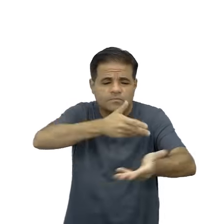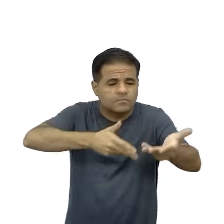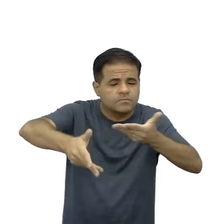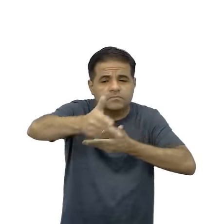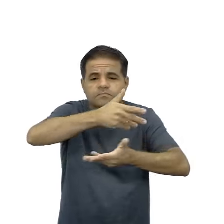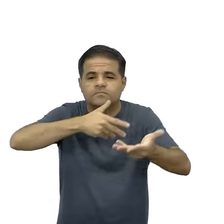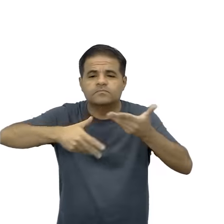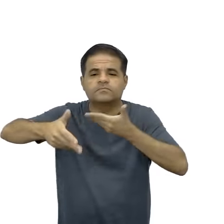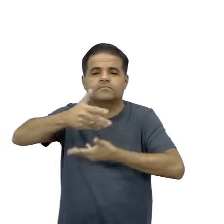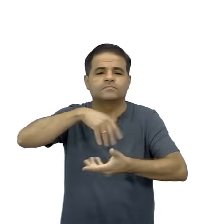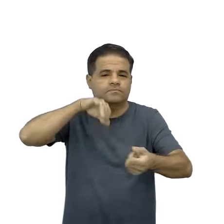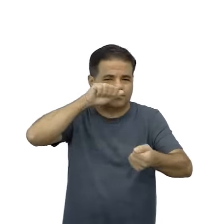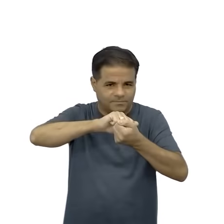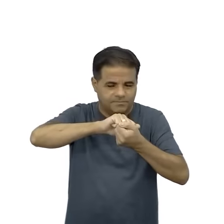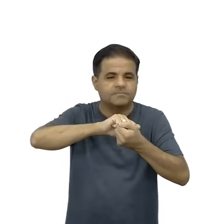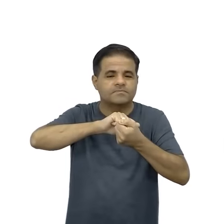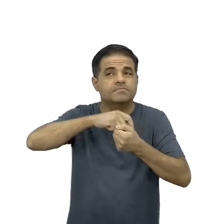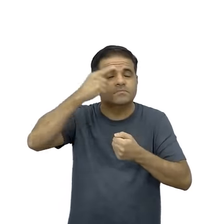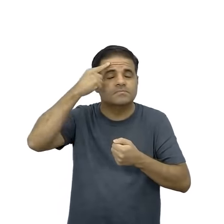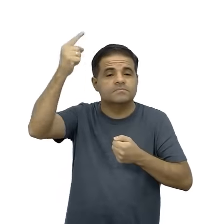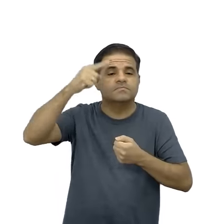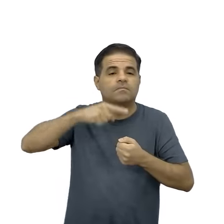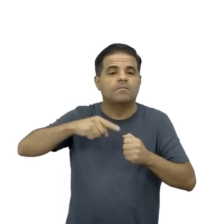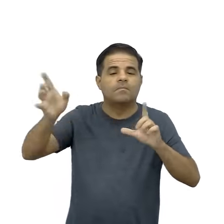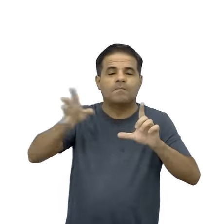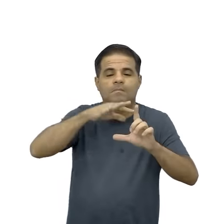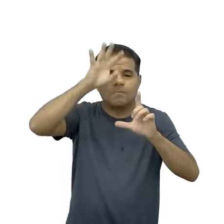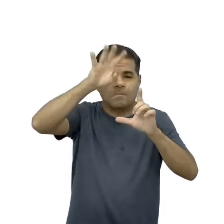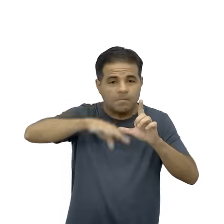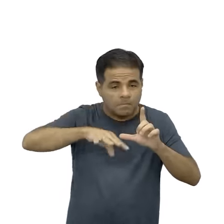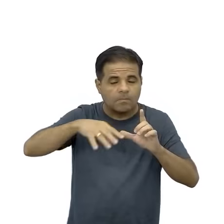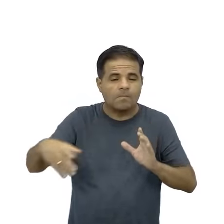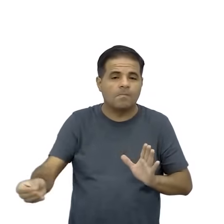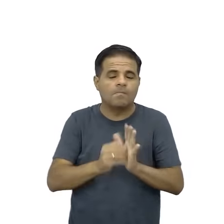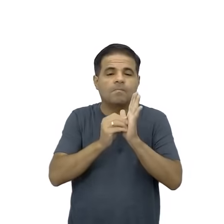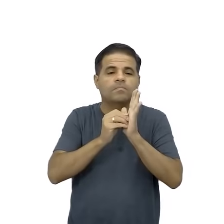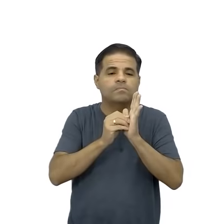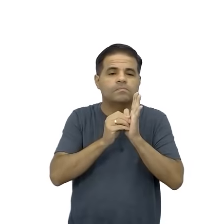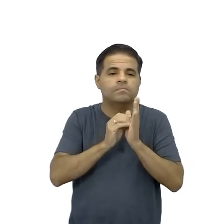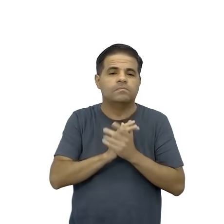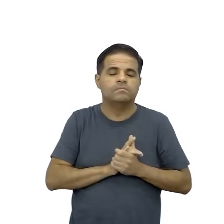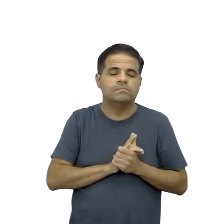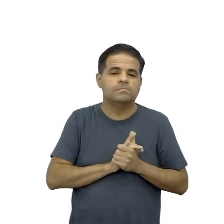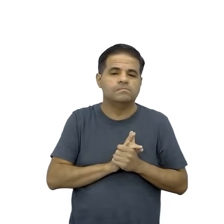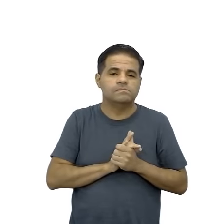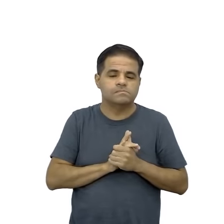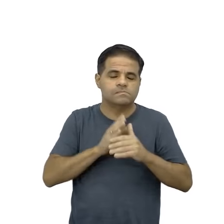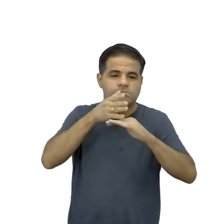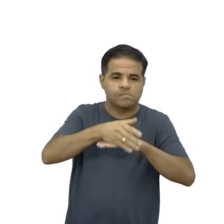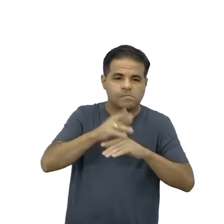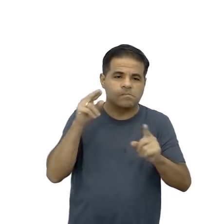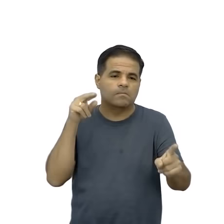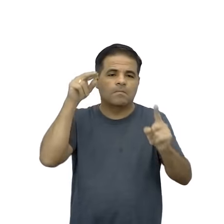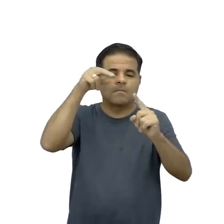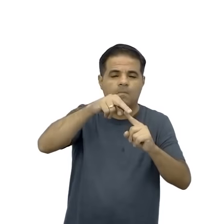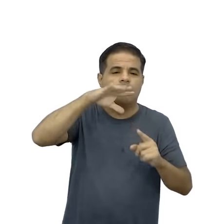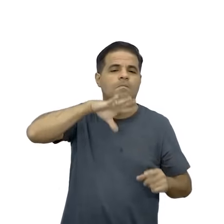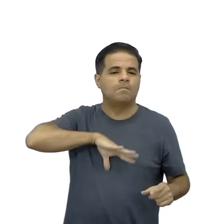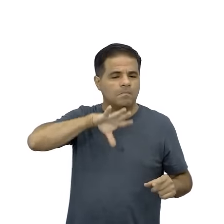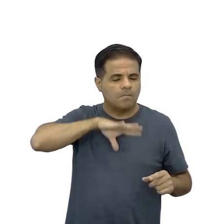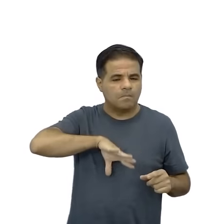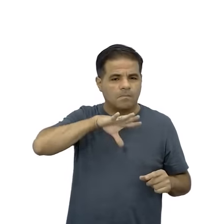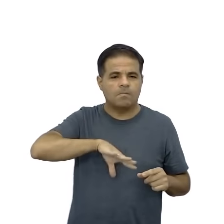com a ideia da matriz, né? Aí, então, eu fui lá na matriz de referência de língua